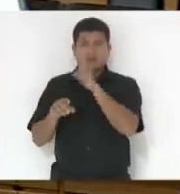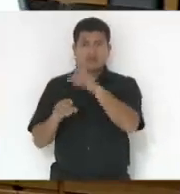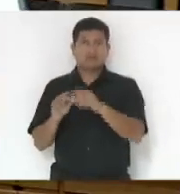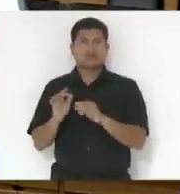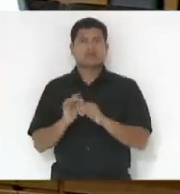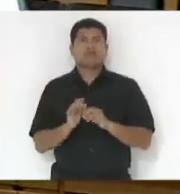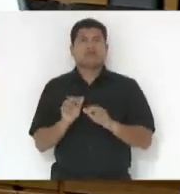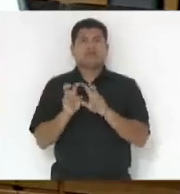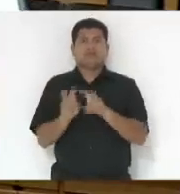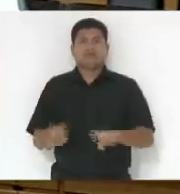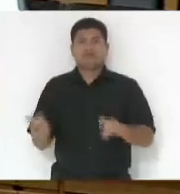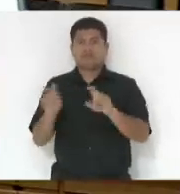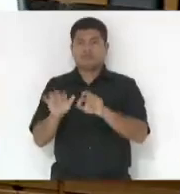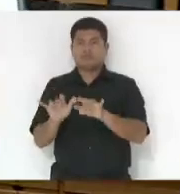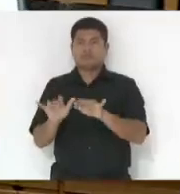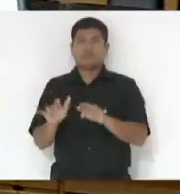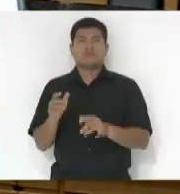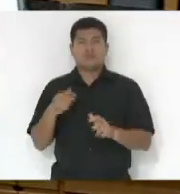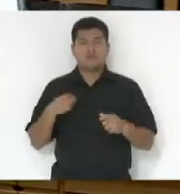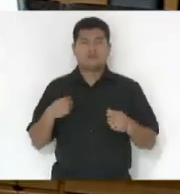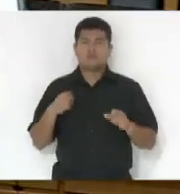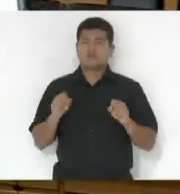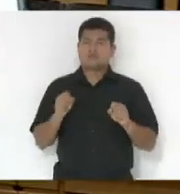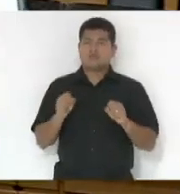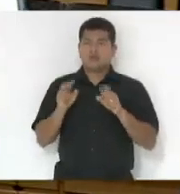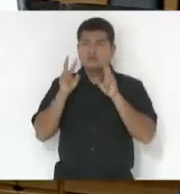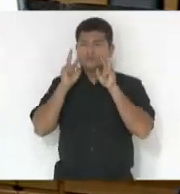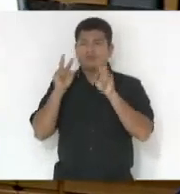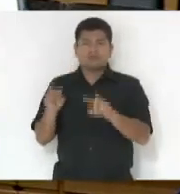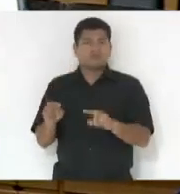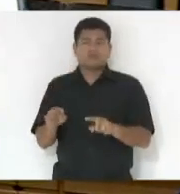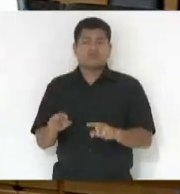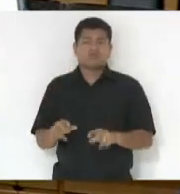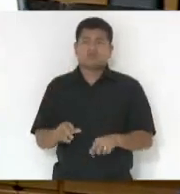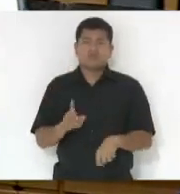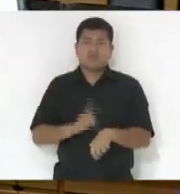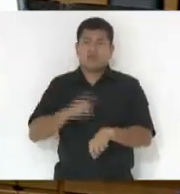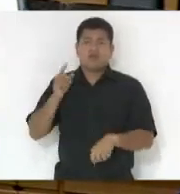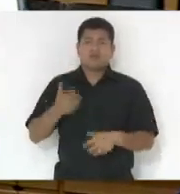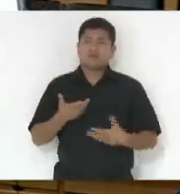pode olhar a hora que ele quiser. E todos esses protocolos de intenções,